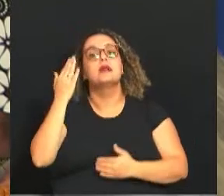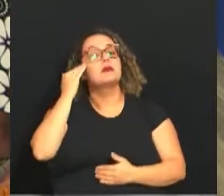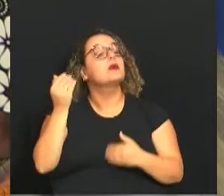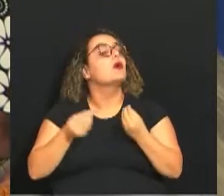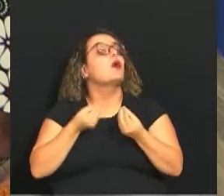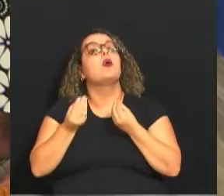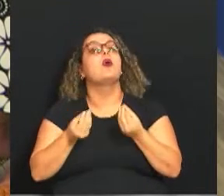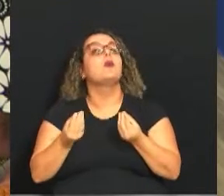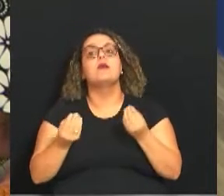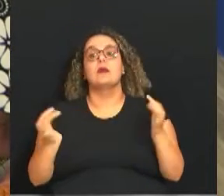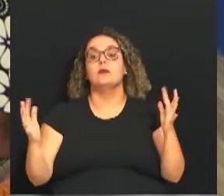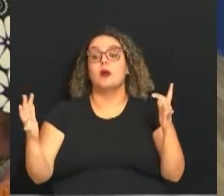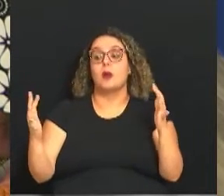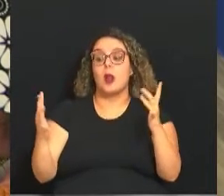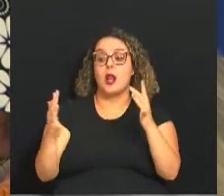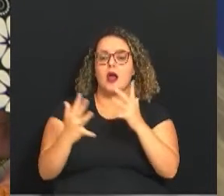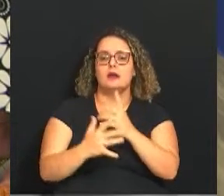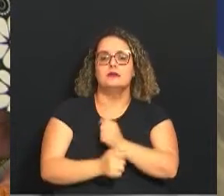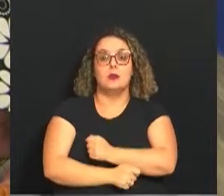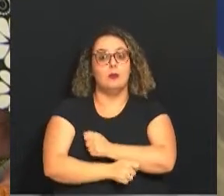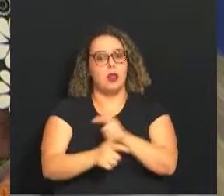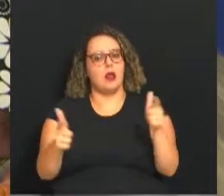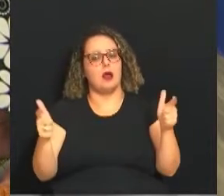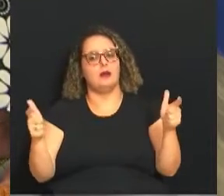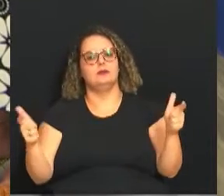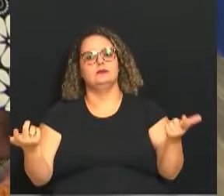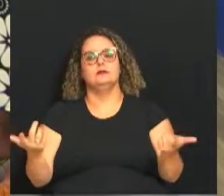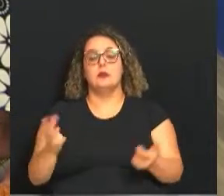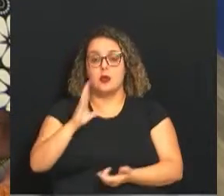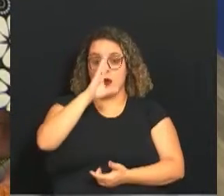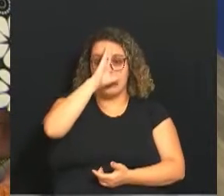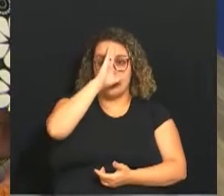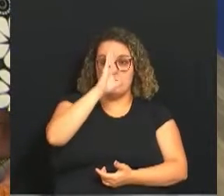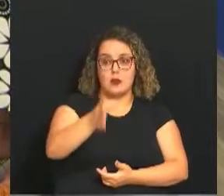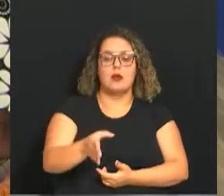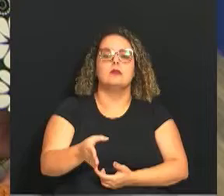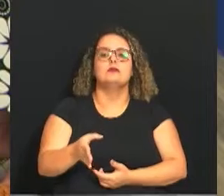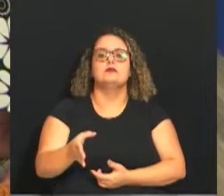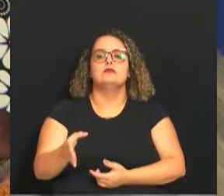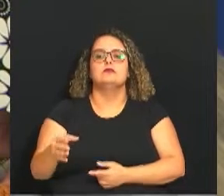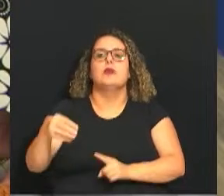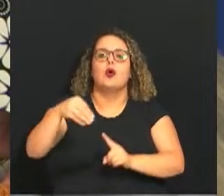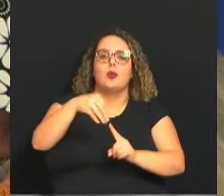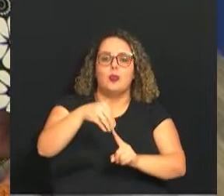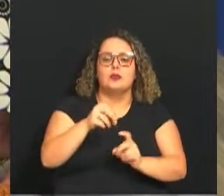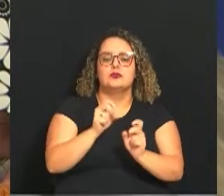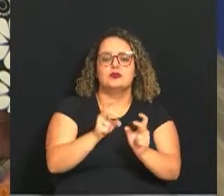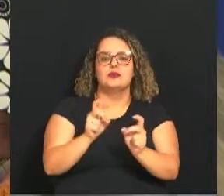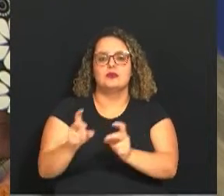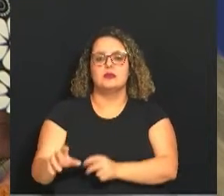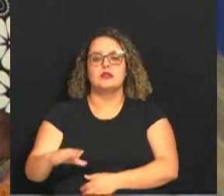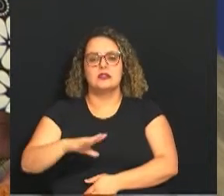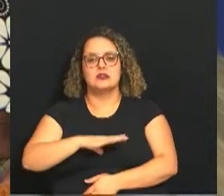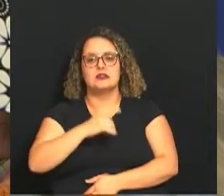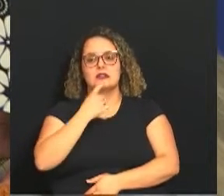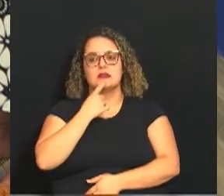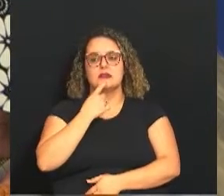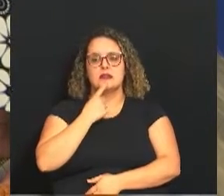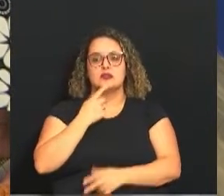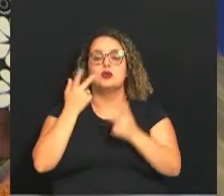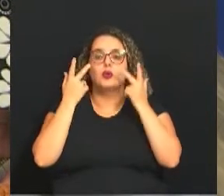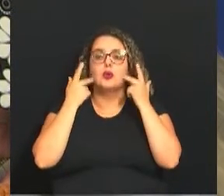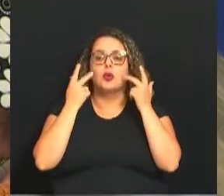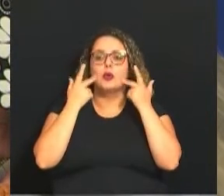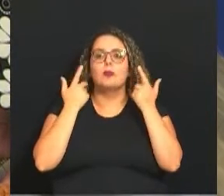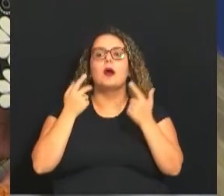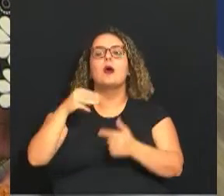esse movimento, que é sempre muito grande, né? Um dos principais pontos aqui de venda da cidade de Campinas, tradicional Mercadão.